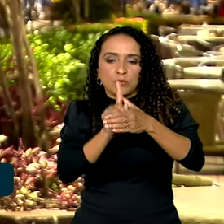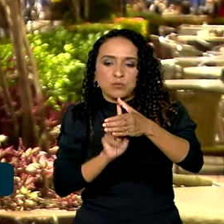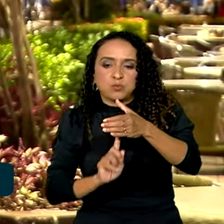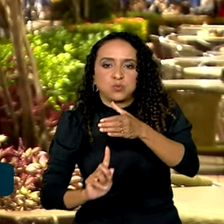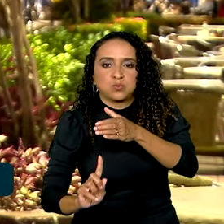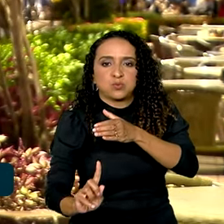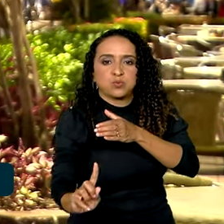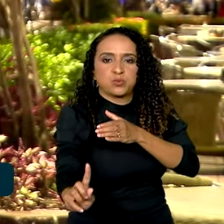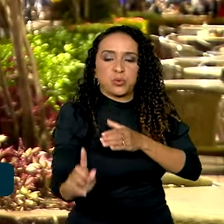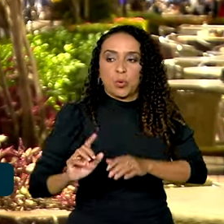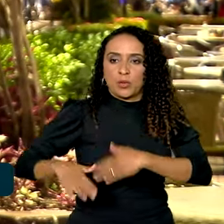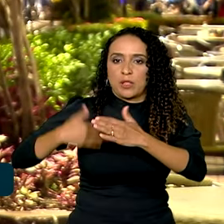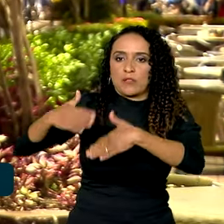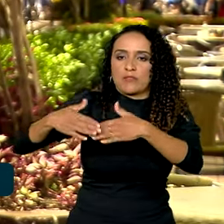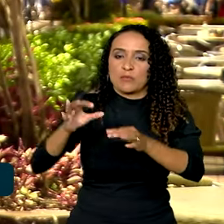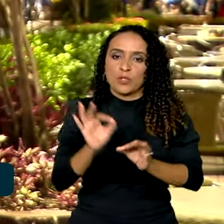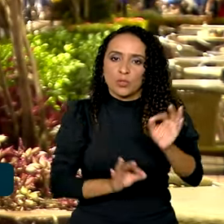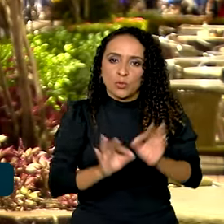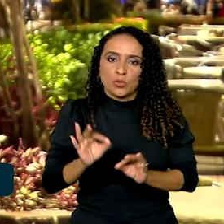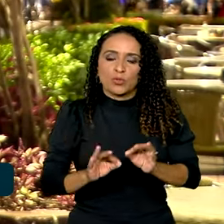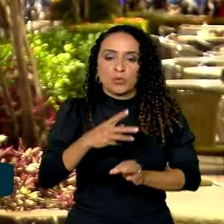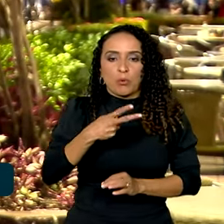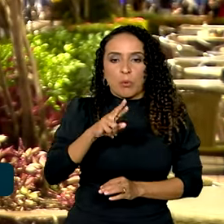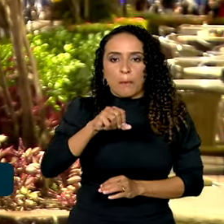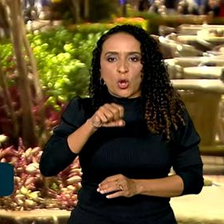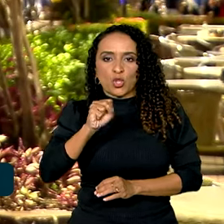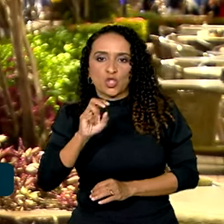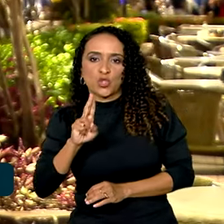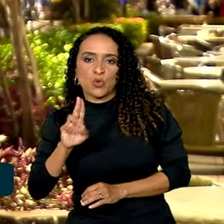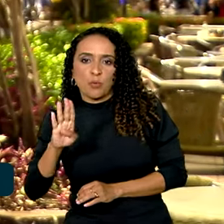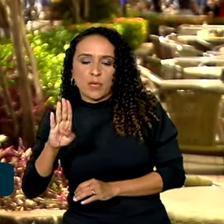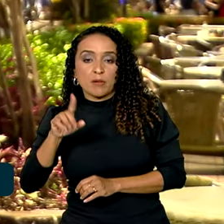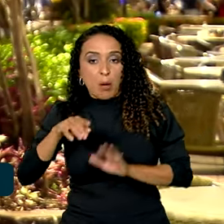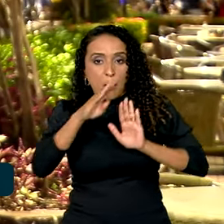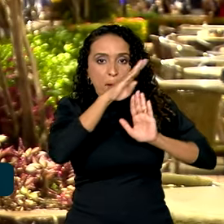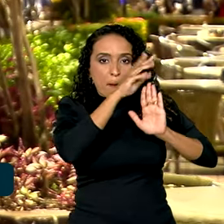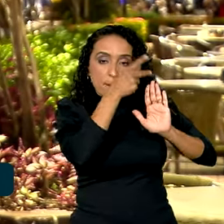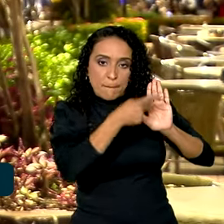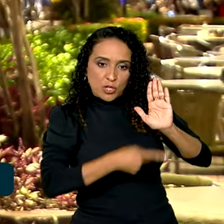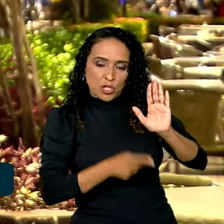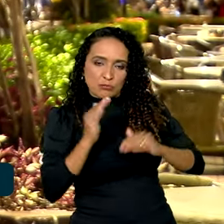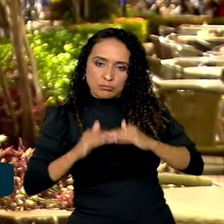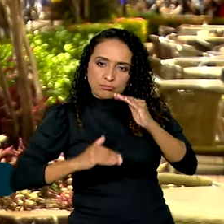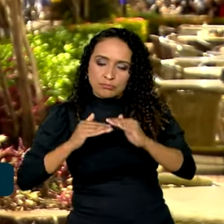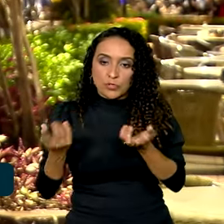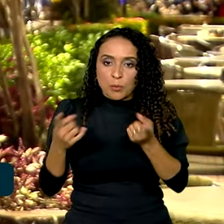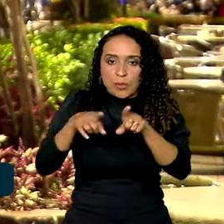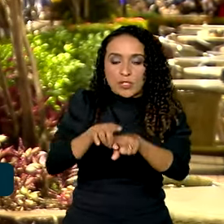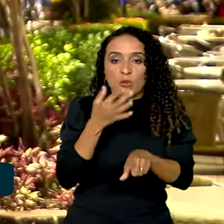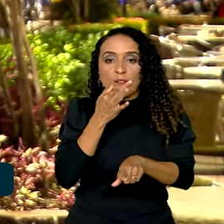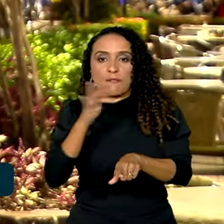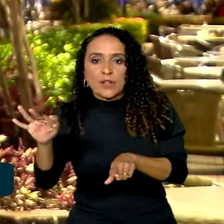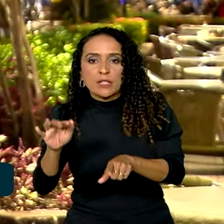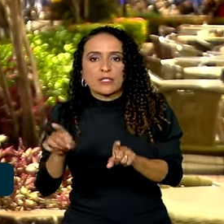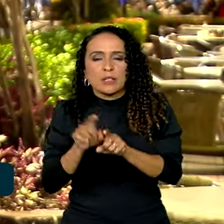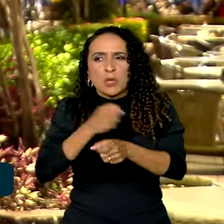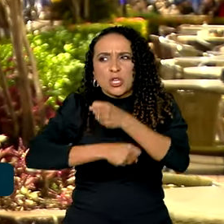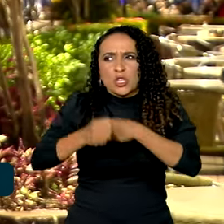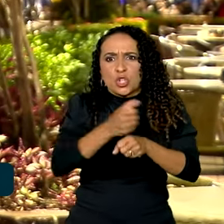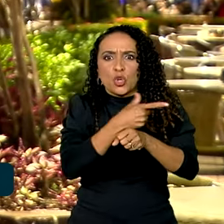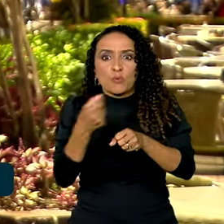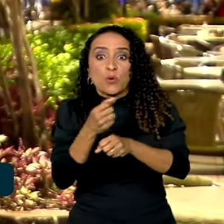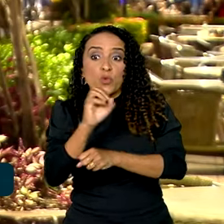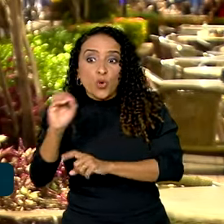de Desenvolvimento de Submarinos, o PROSUB. O projeto foi desenvolvido a partir de uma parceria com a França, firmada ainda em